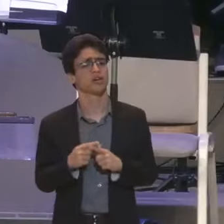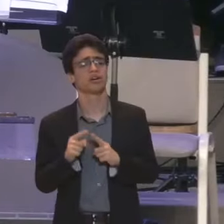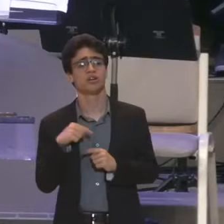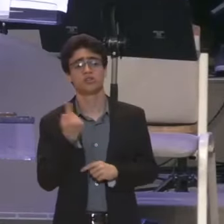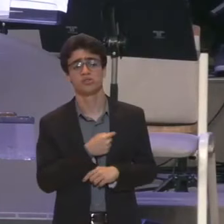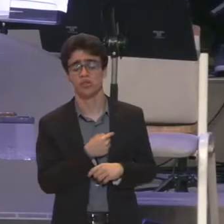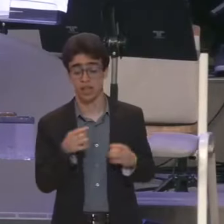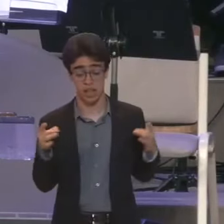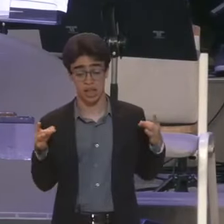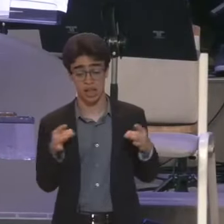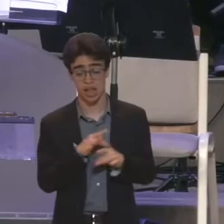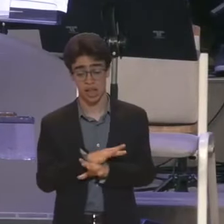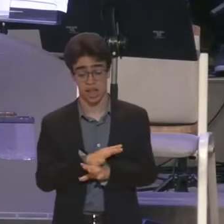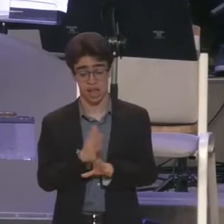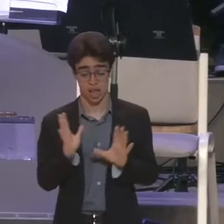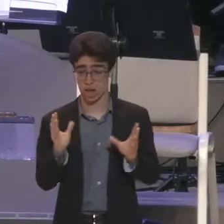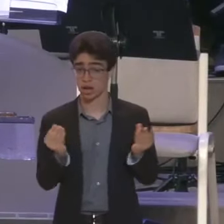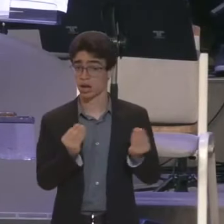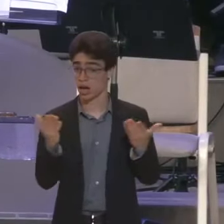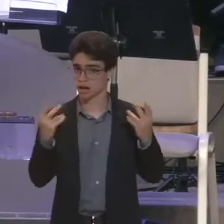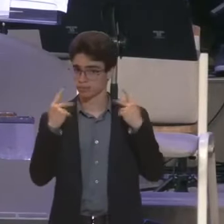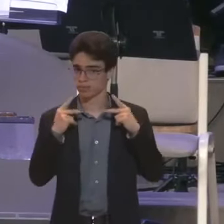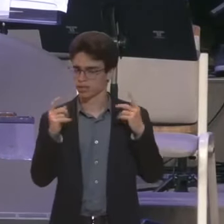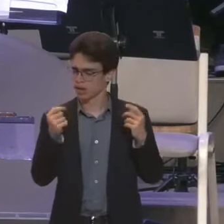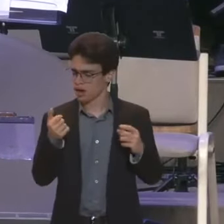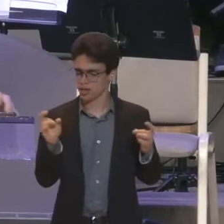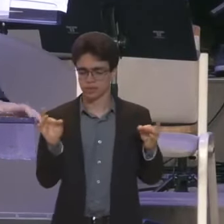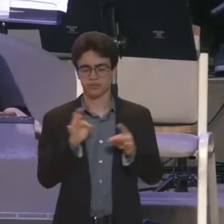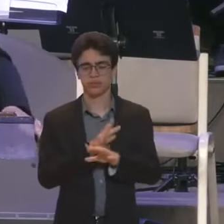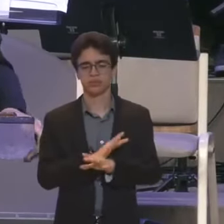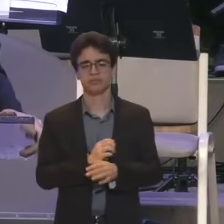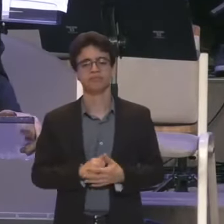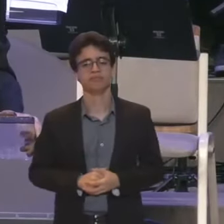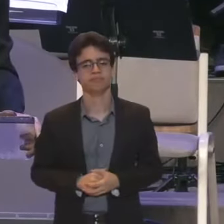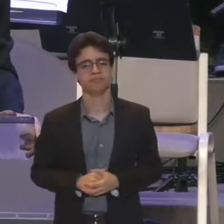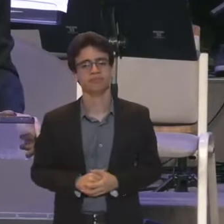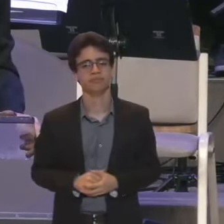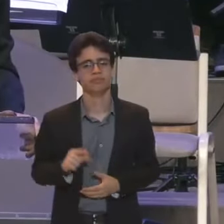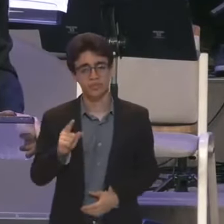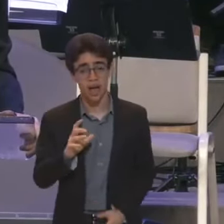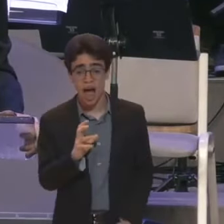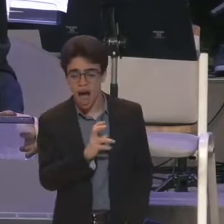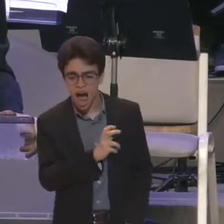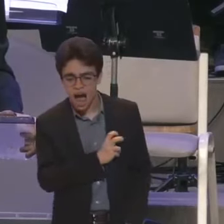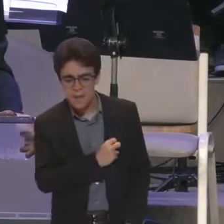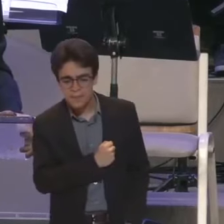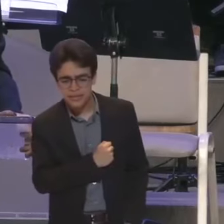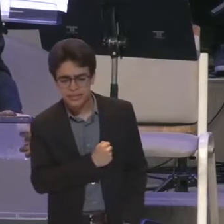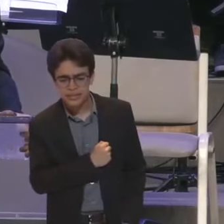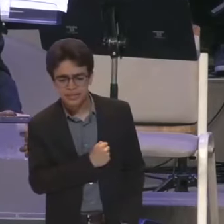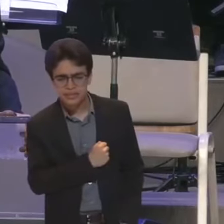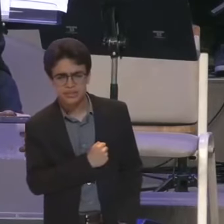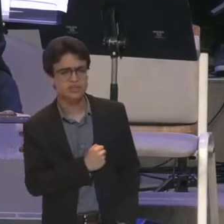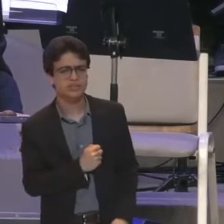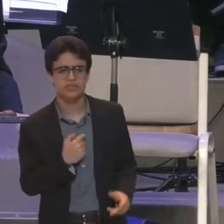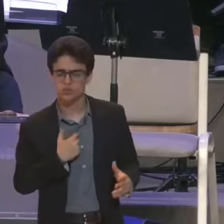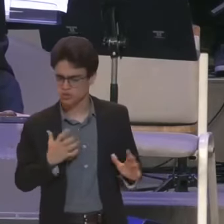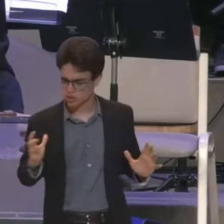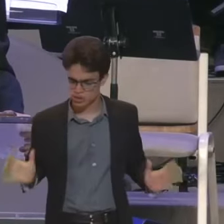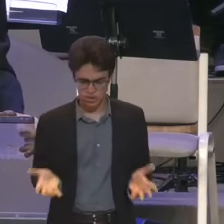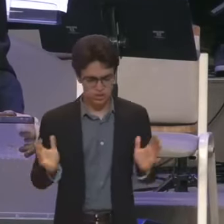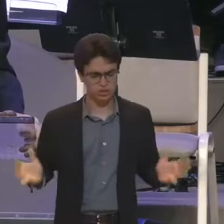concluímos a nossa meditação nesta noite? Ame com a motivação correta,